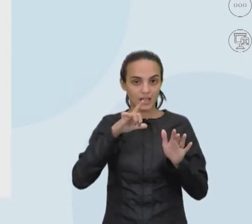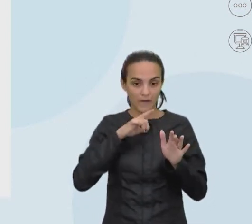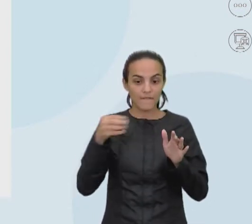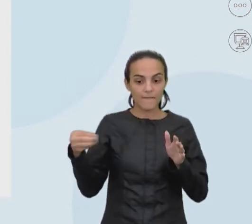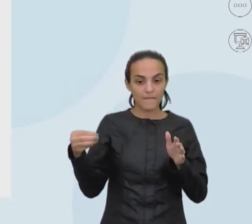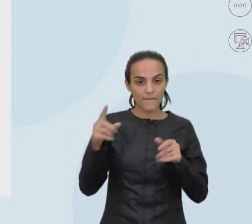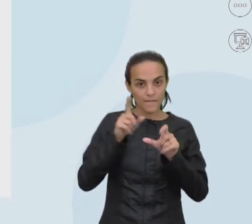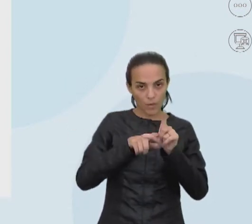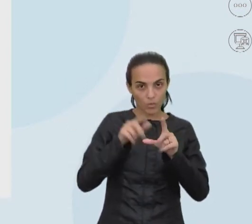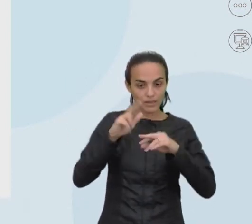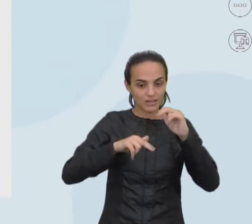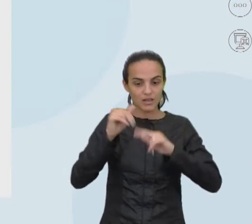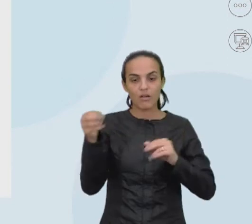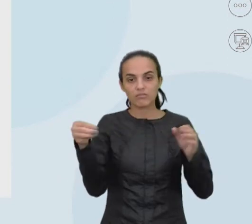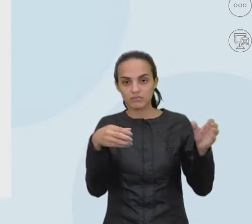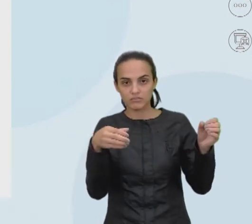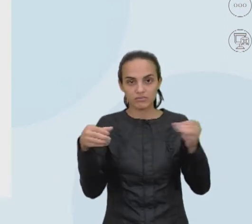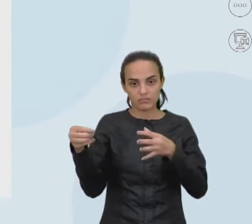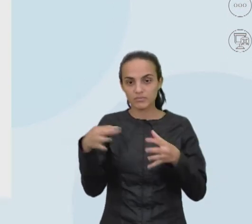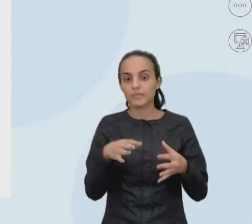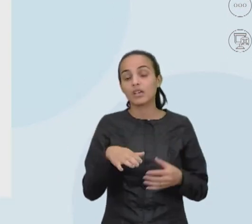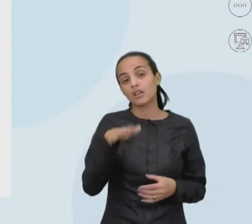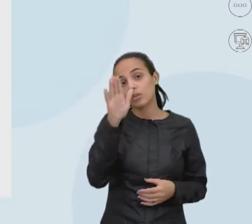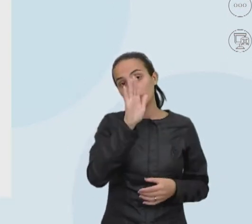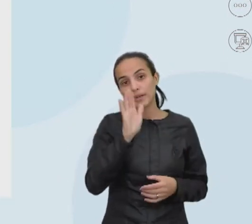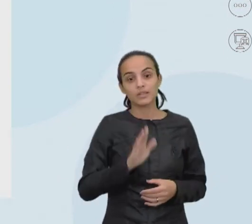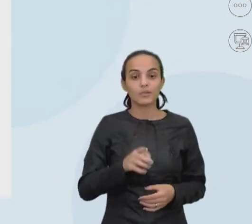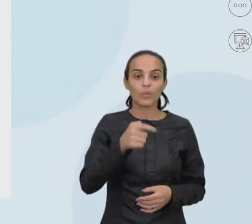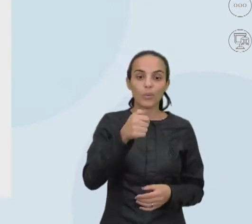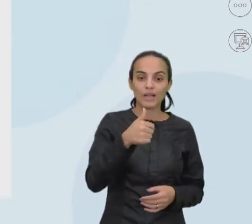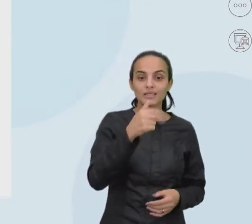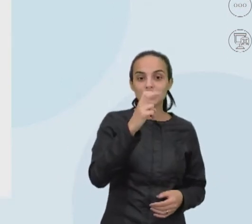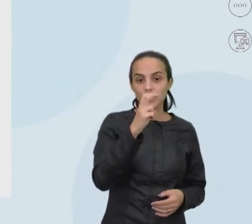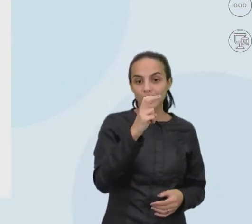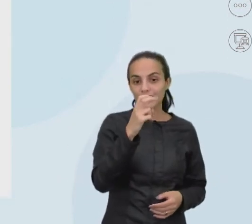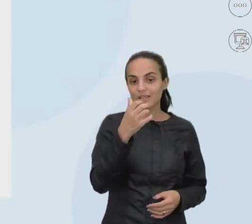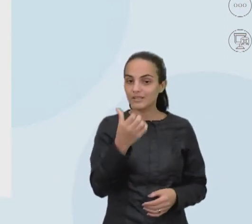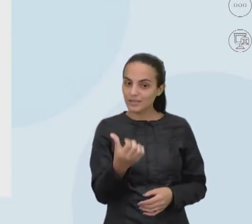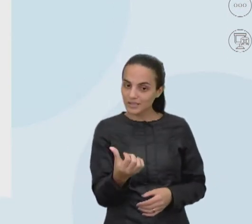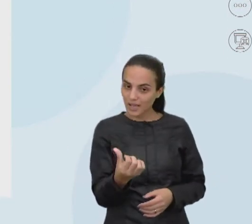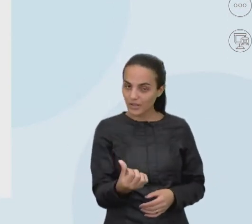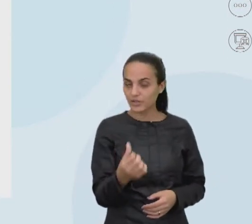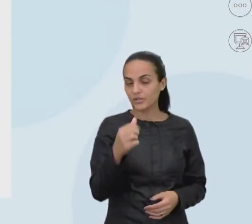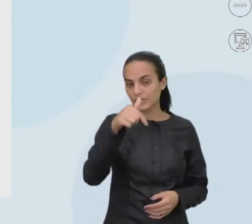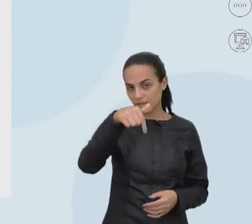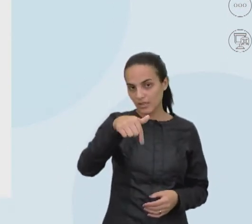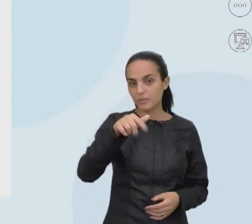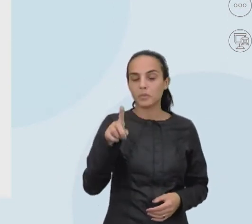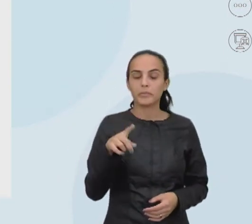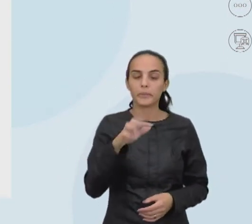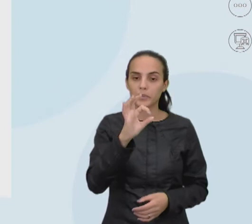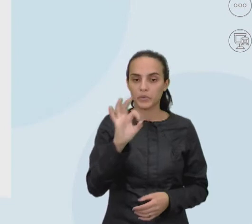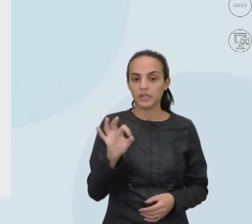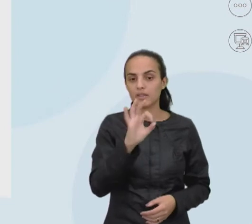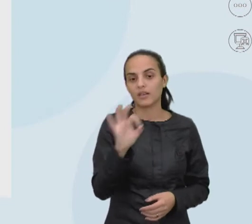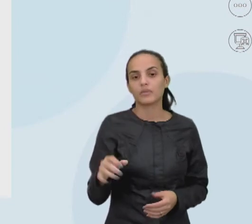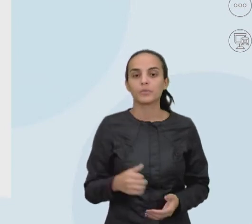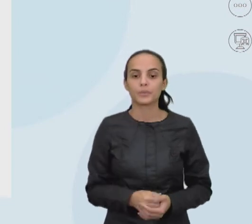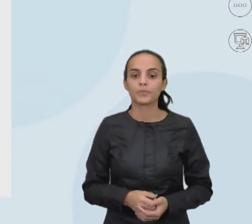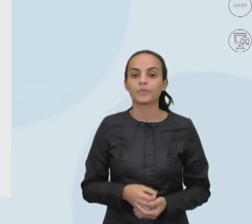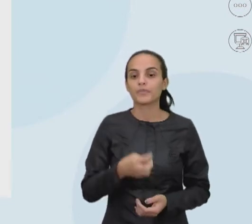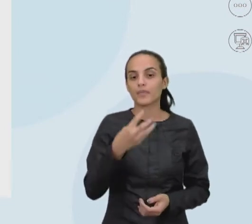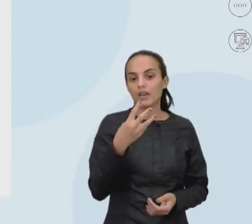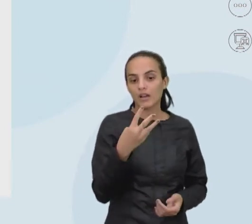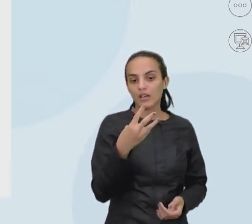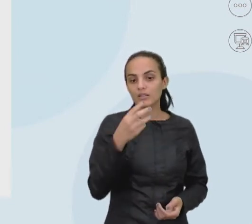renováveis e no Brasil quase 57%. E já renováveis, Brasil 43,5% e